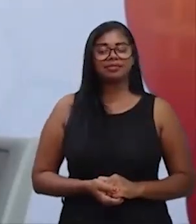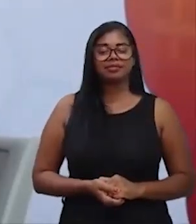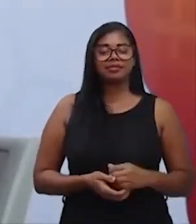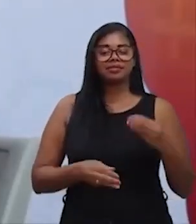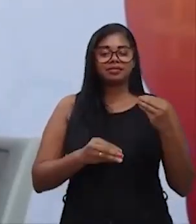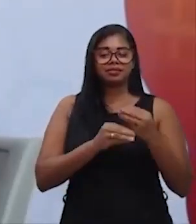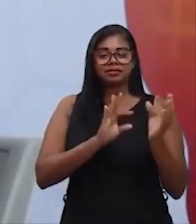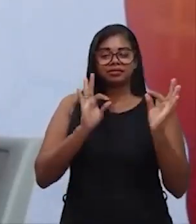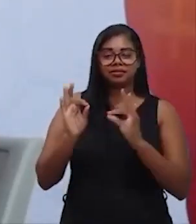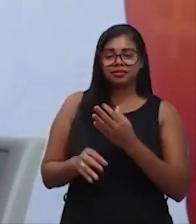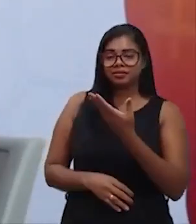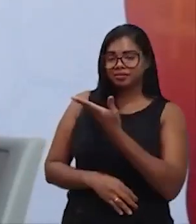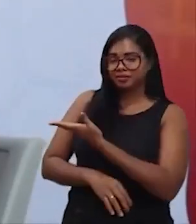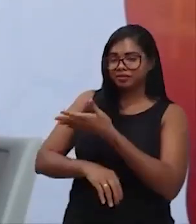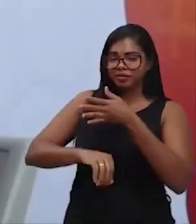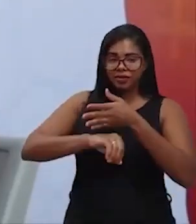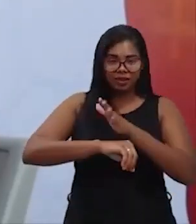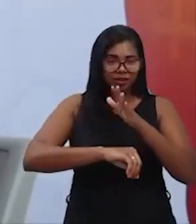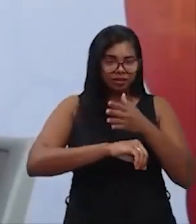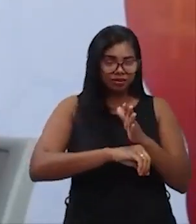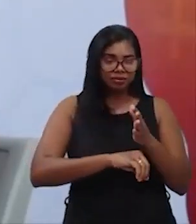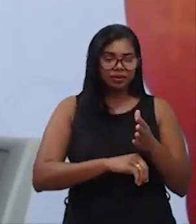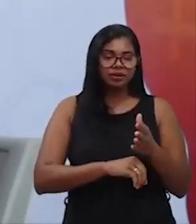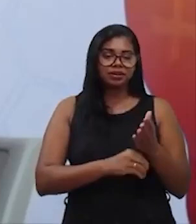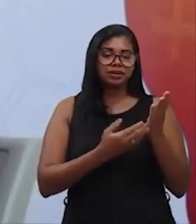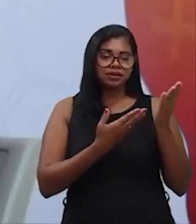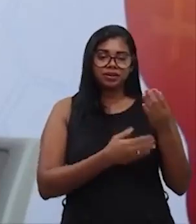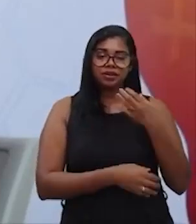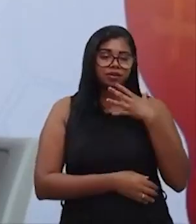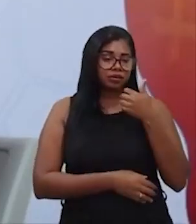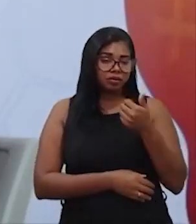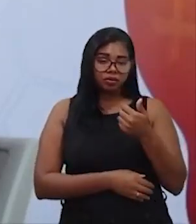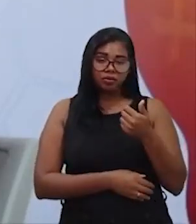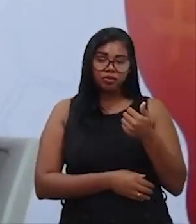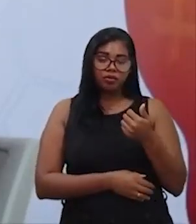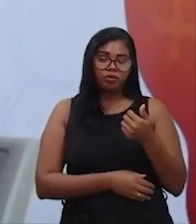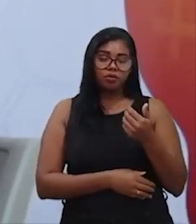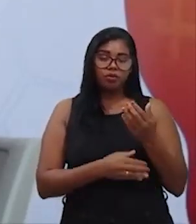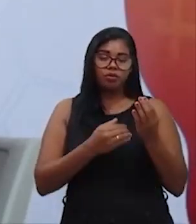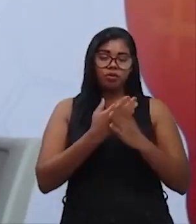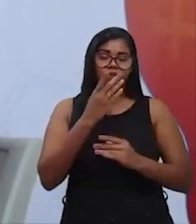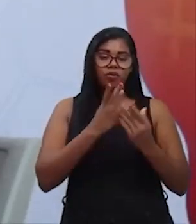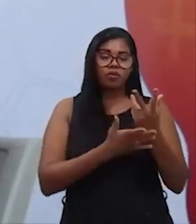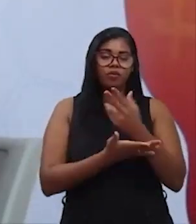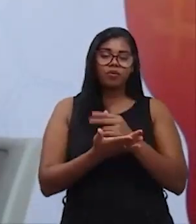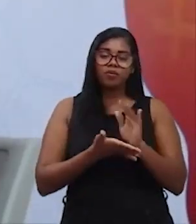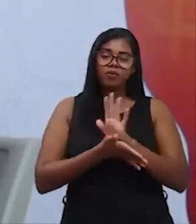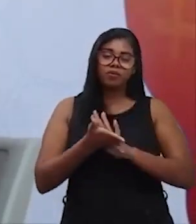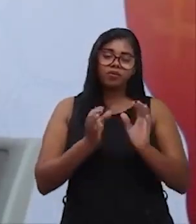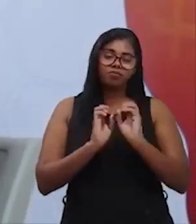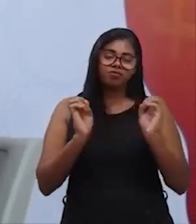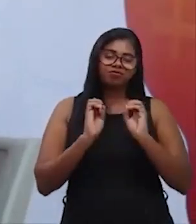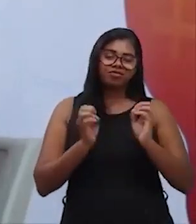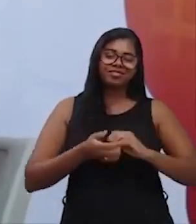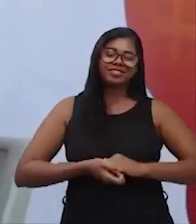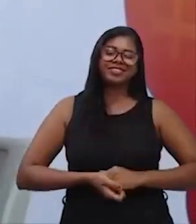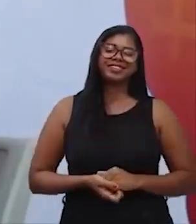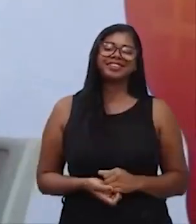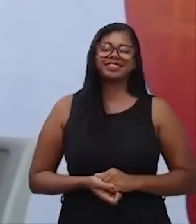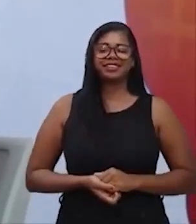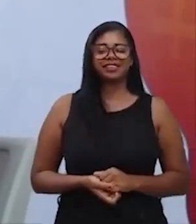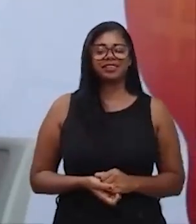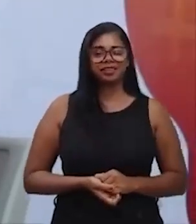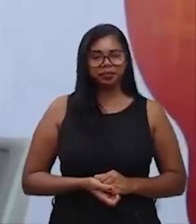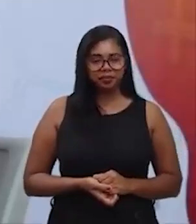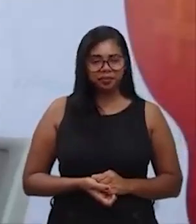você não disse? A minha prática manual, veja, eu não sou boa de manualidades. Mas não é sobre ser bom. Mas não é sobre ser